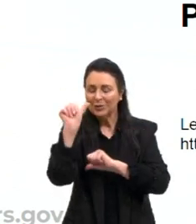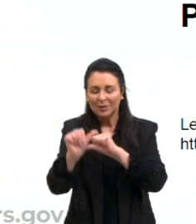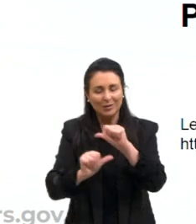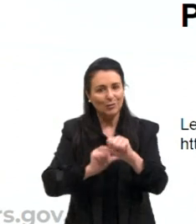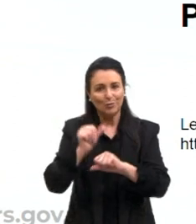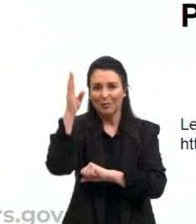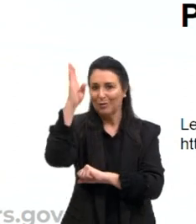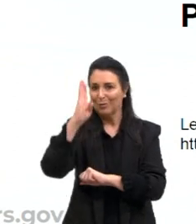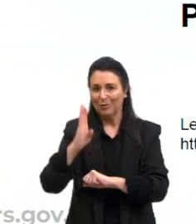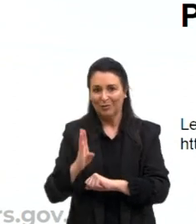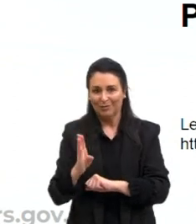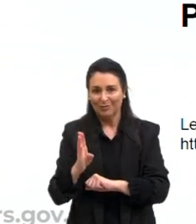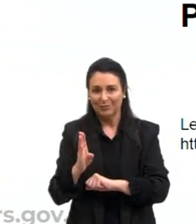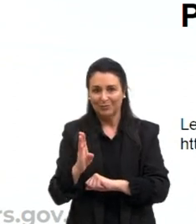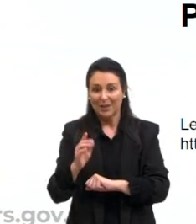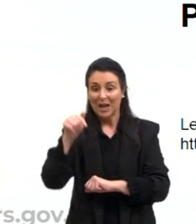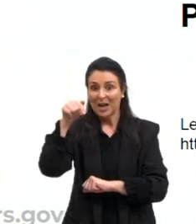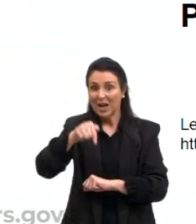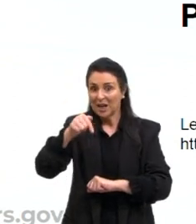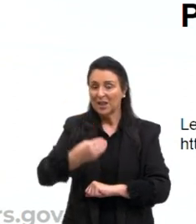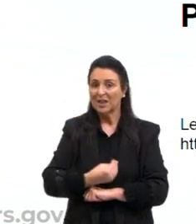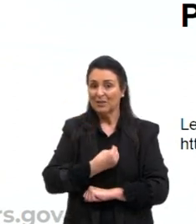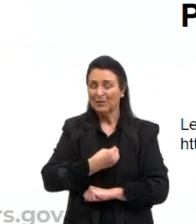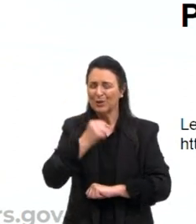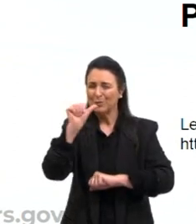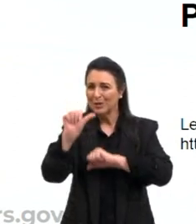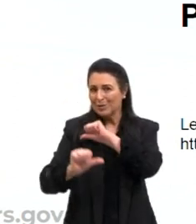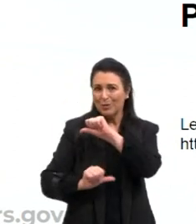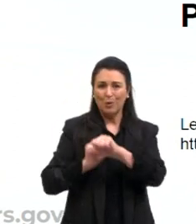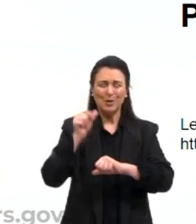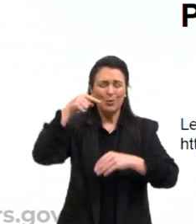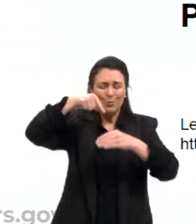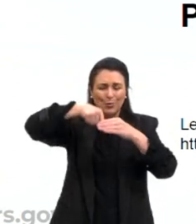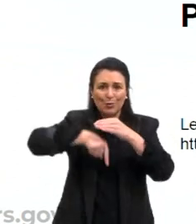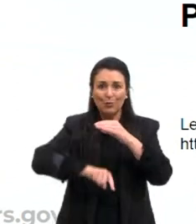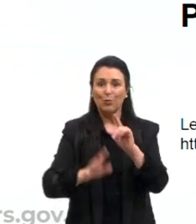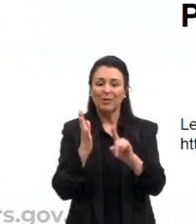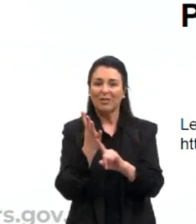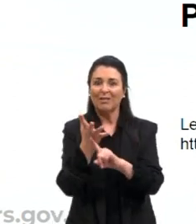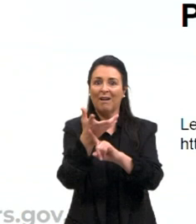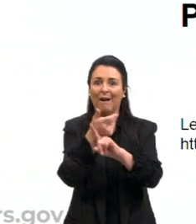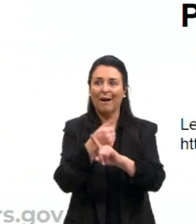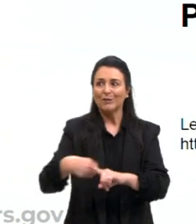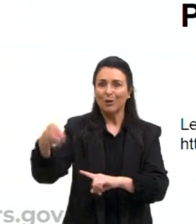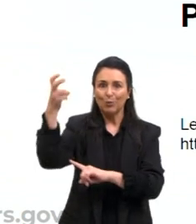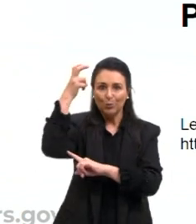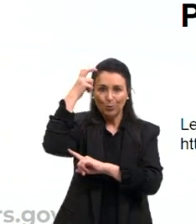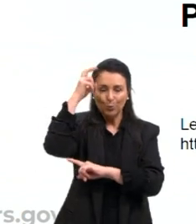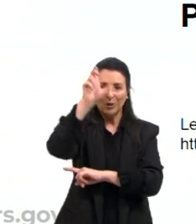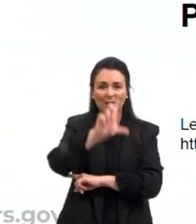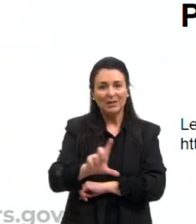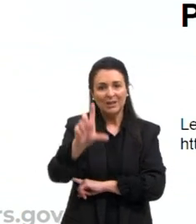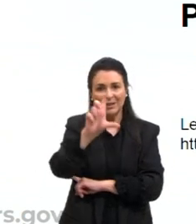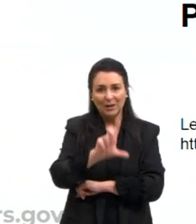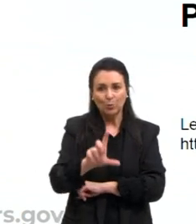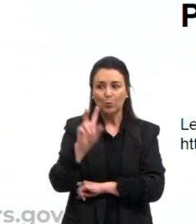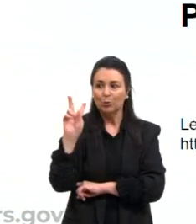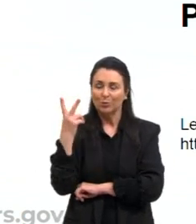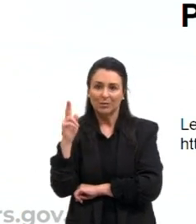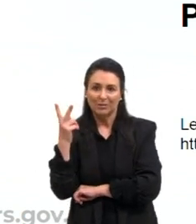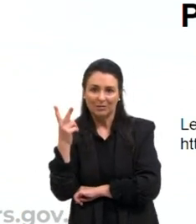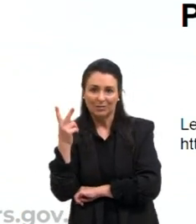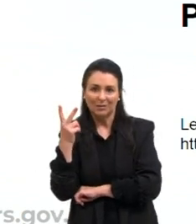nesse momento o Brasil está vivendo uma transformação radical nas artes na cultura na literatura